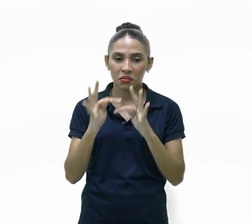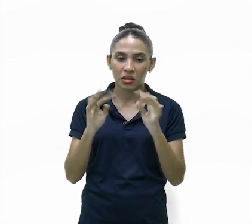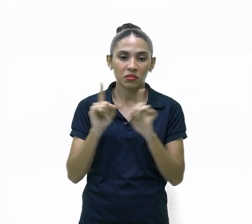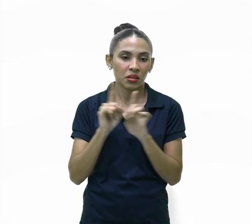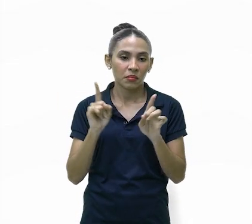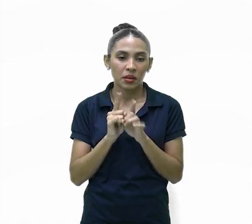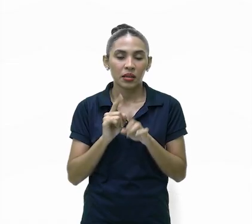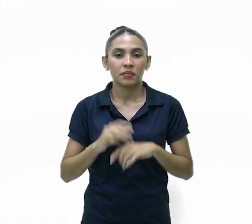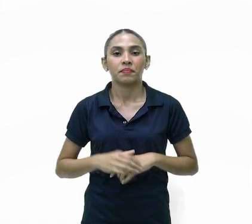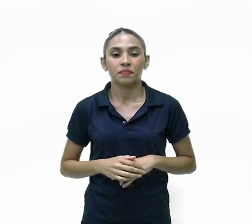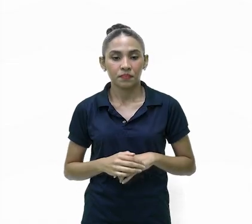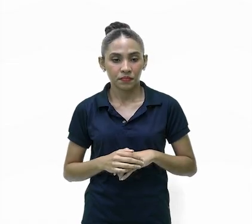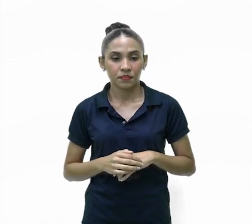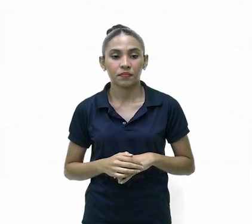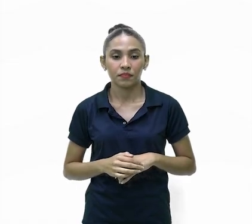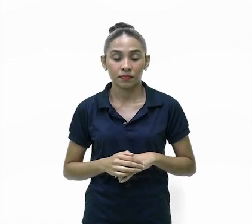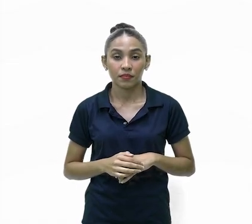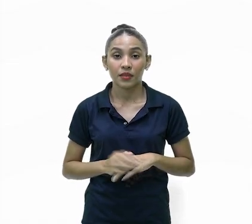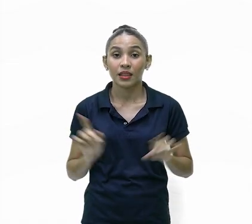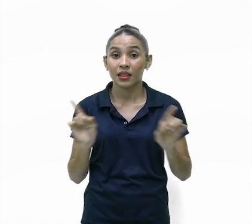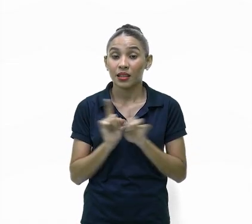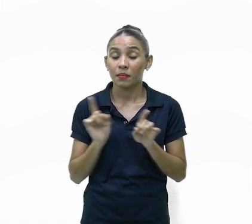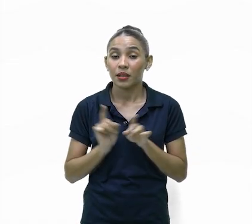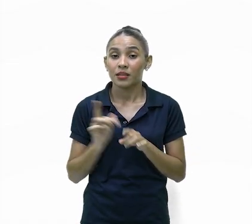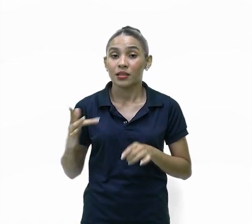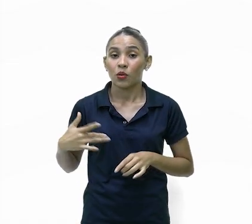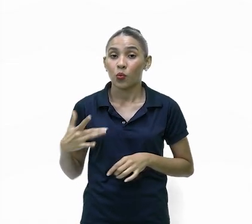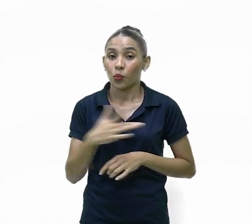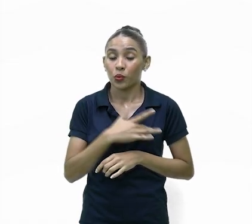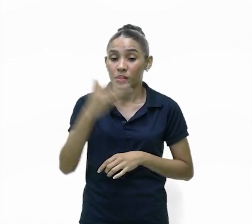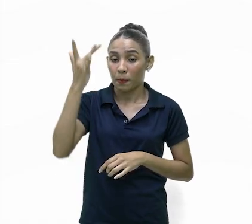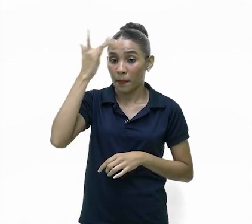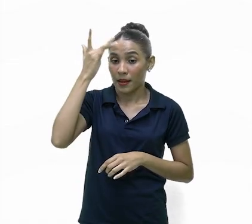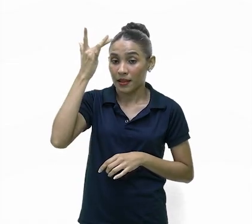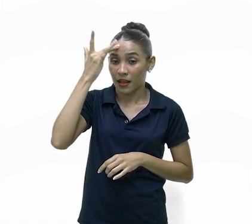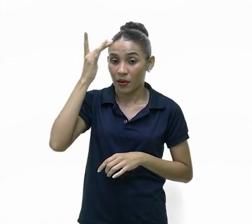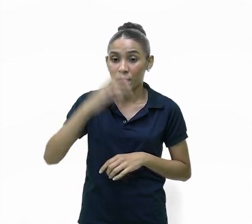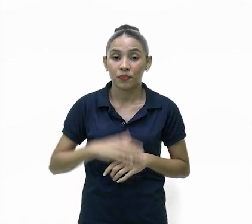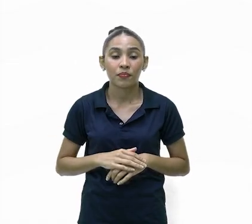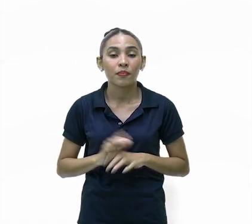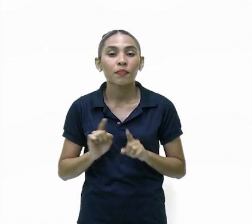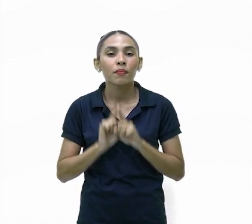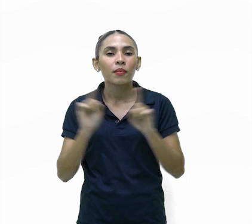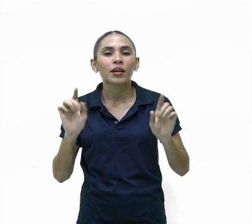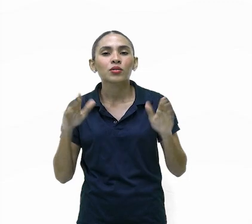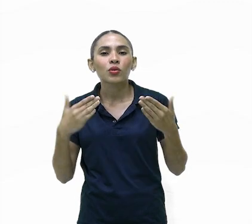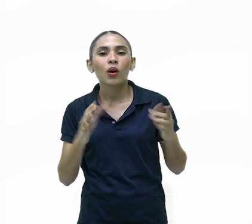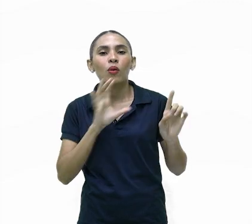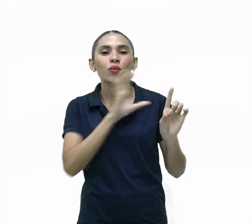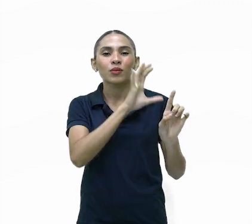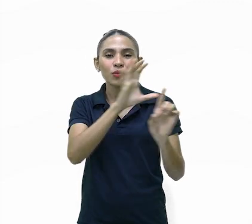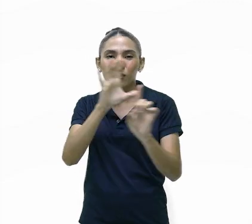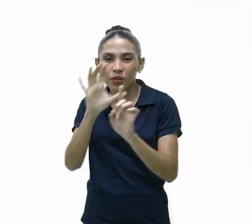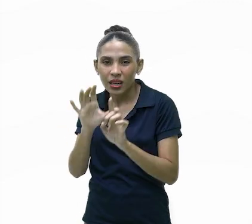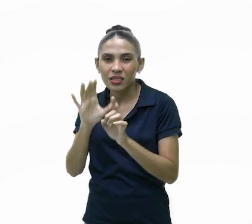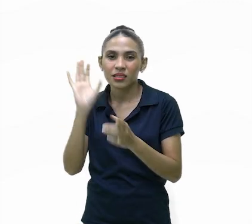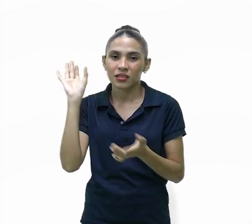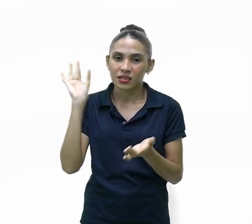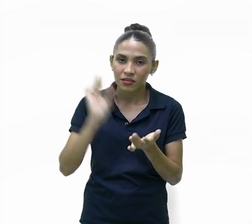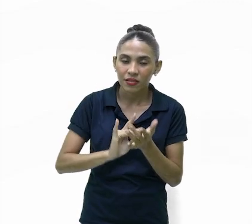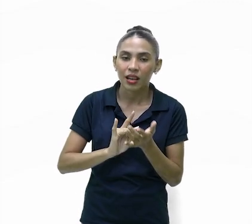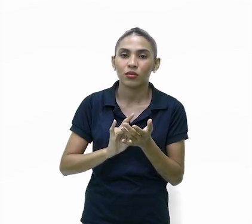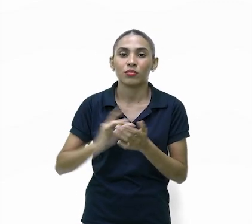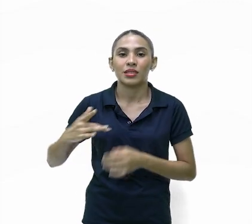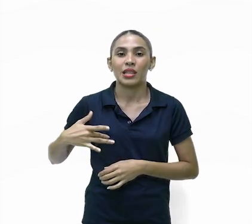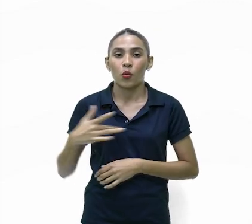crônica, informação sobre doenças crônicas e também relacionados à saúde mental. Qual é o impacto, né, concreto, de